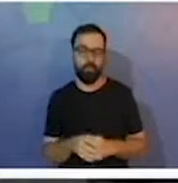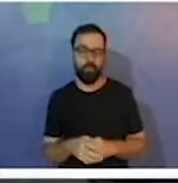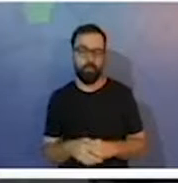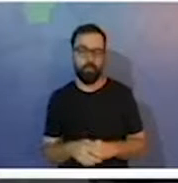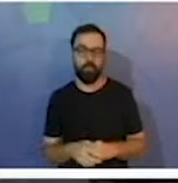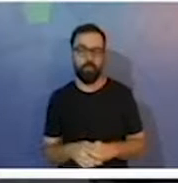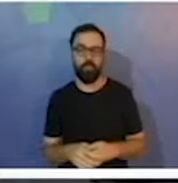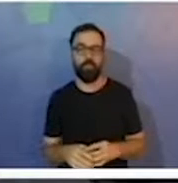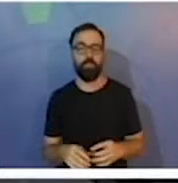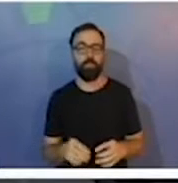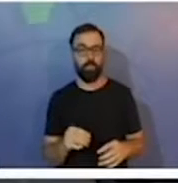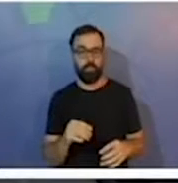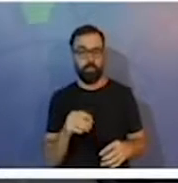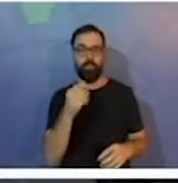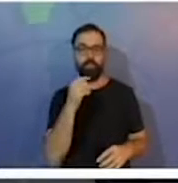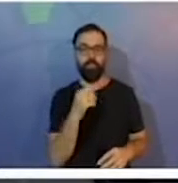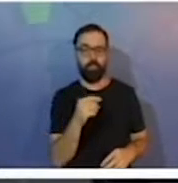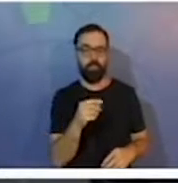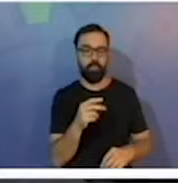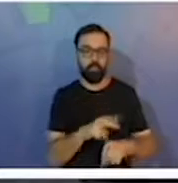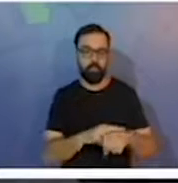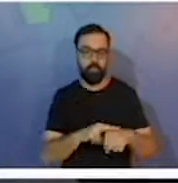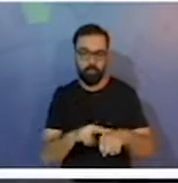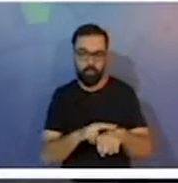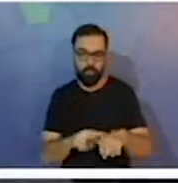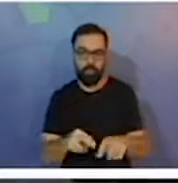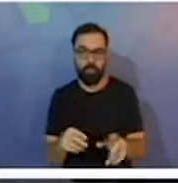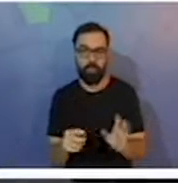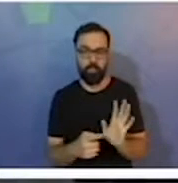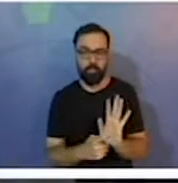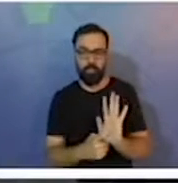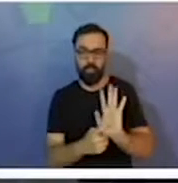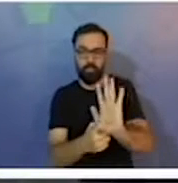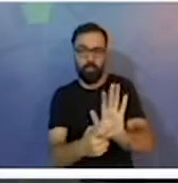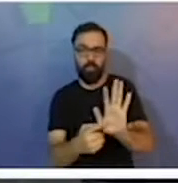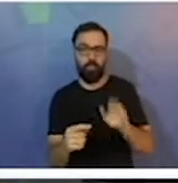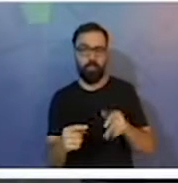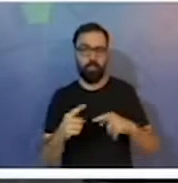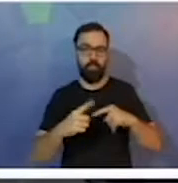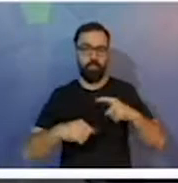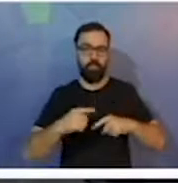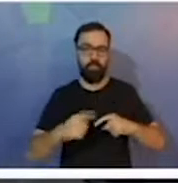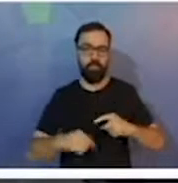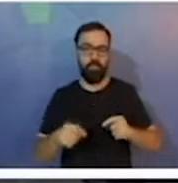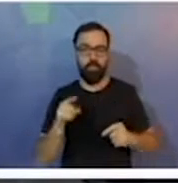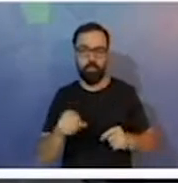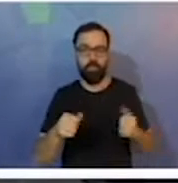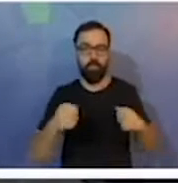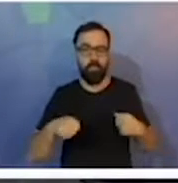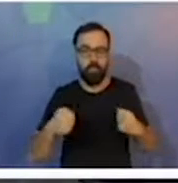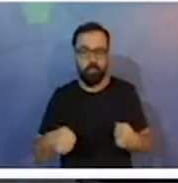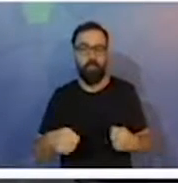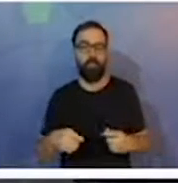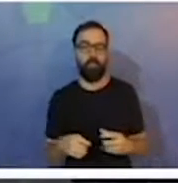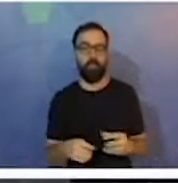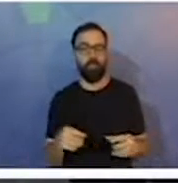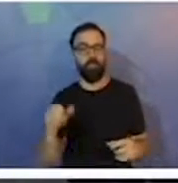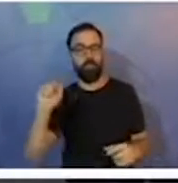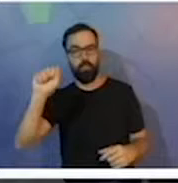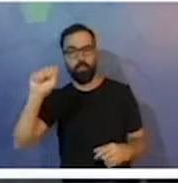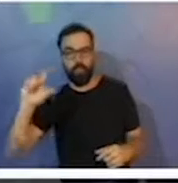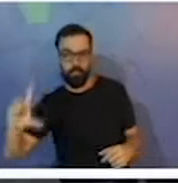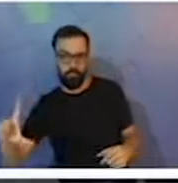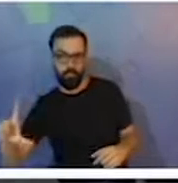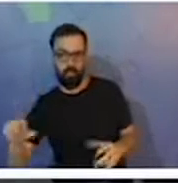usado na fabricação do colar o modo de fazer ensina como fabricá-lo então